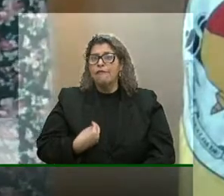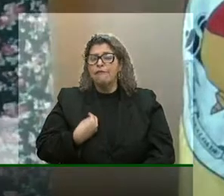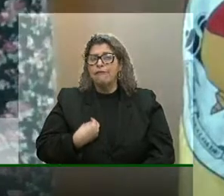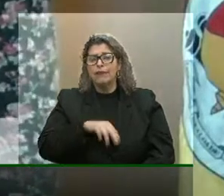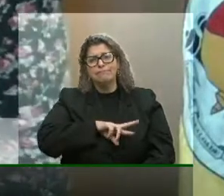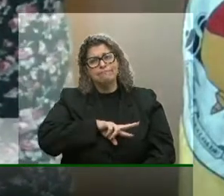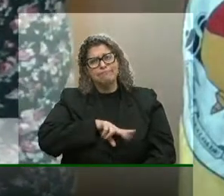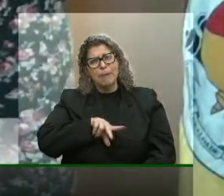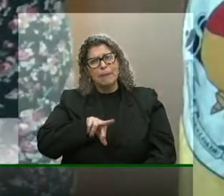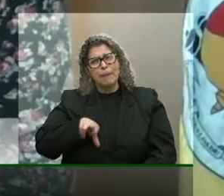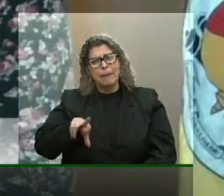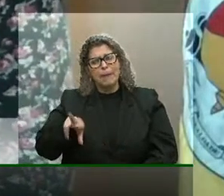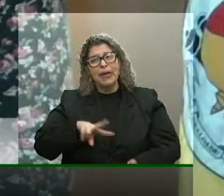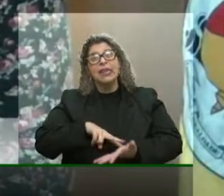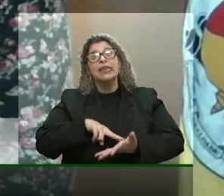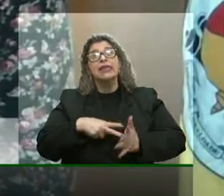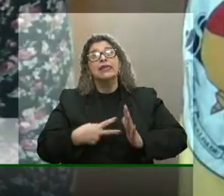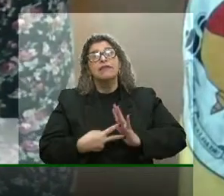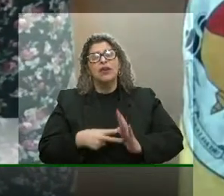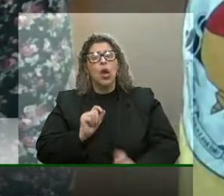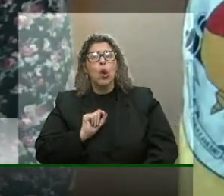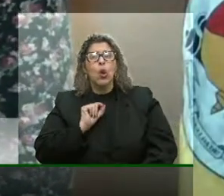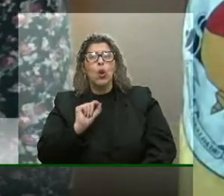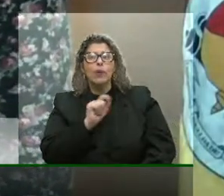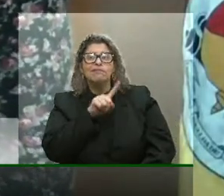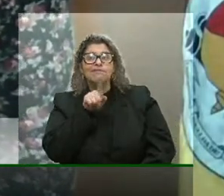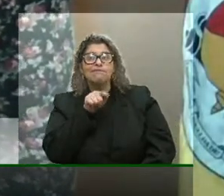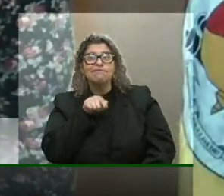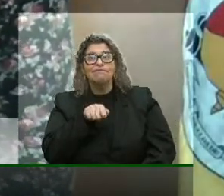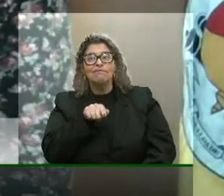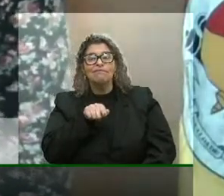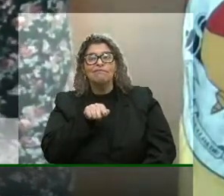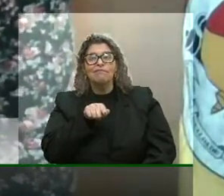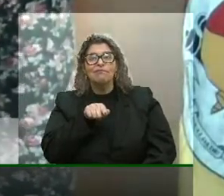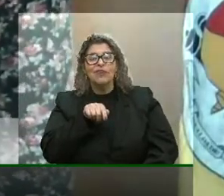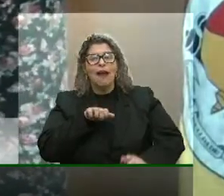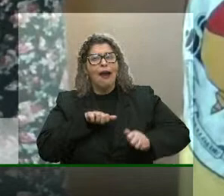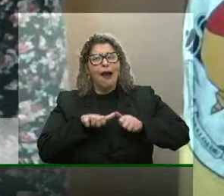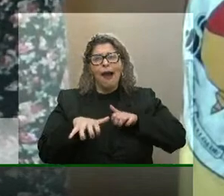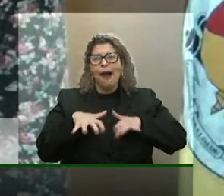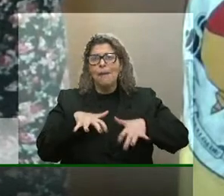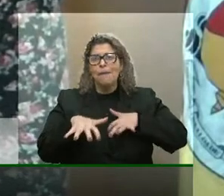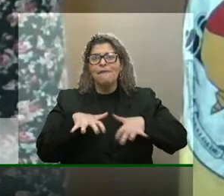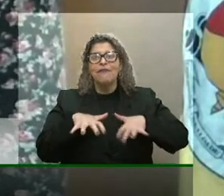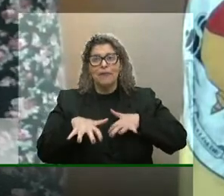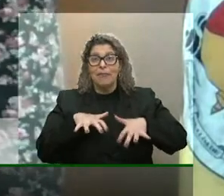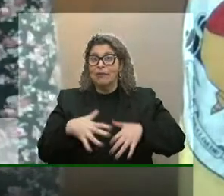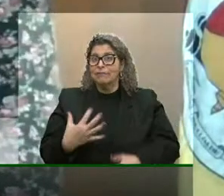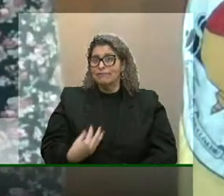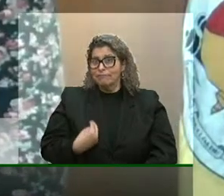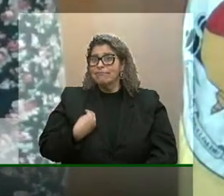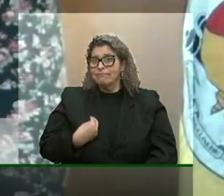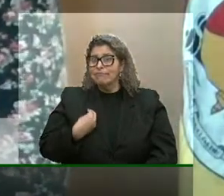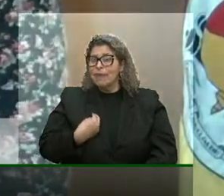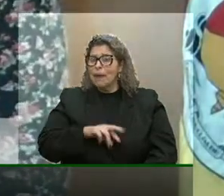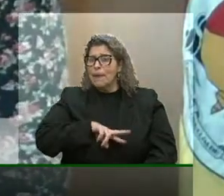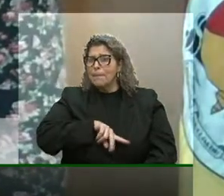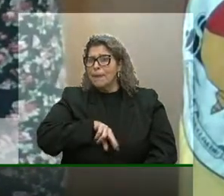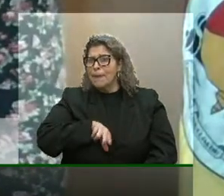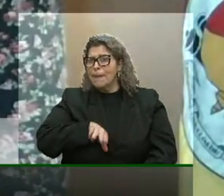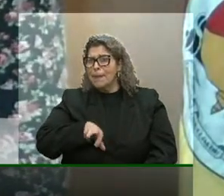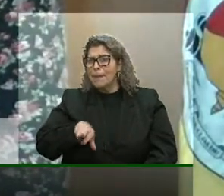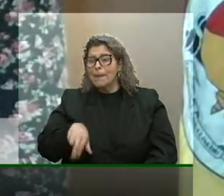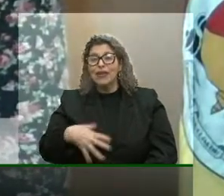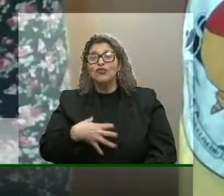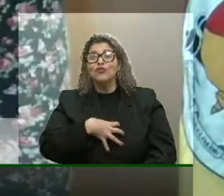múltiplos significados. Um deles é que ela é movimento, que pode se realizar de várias